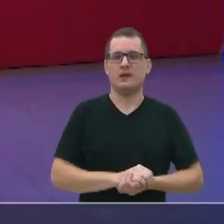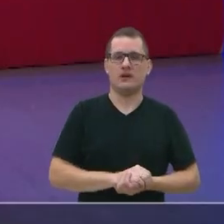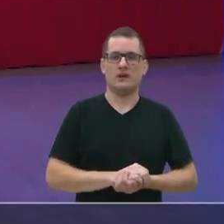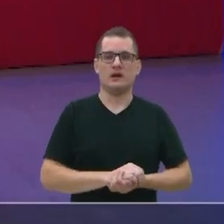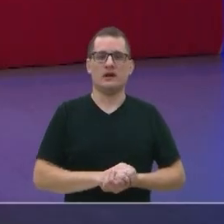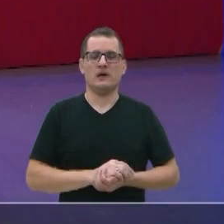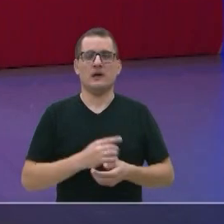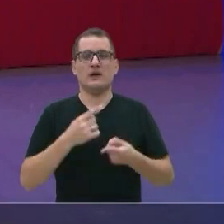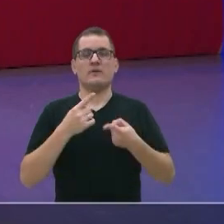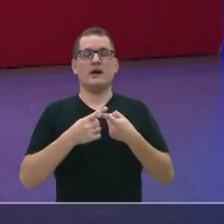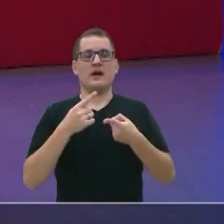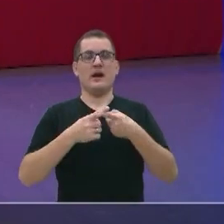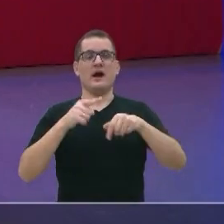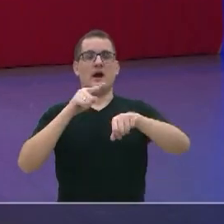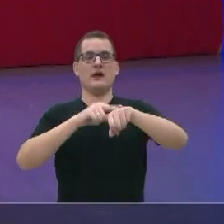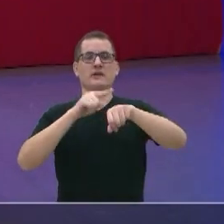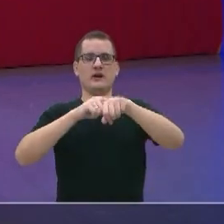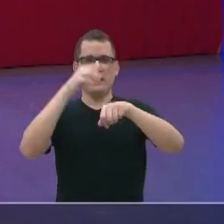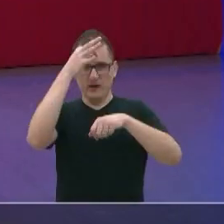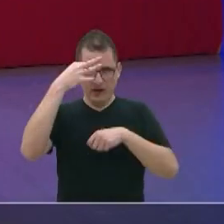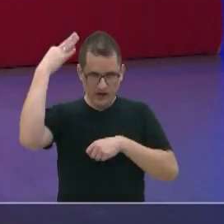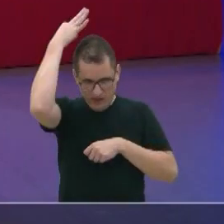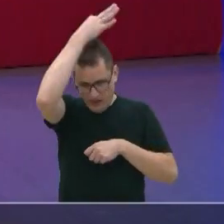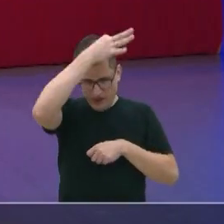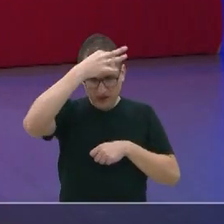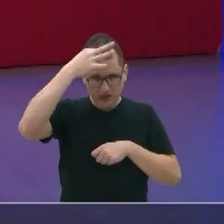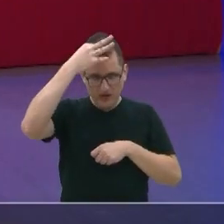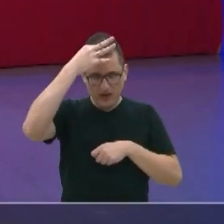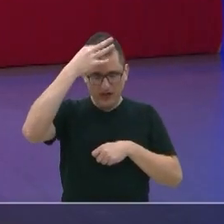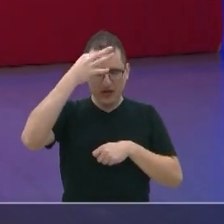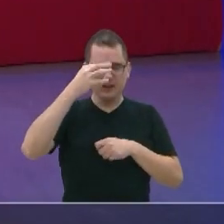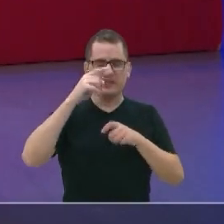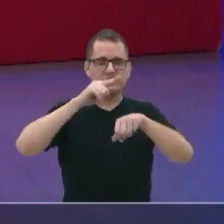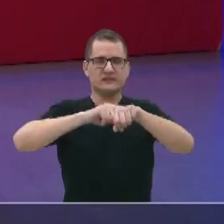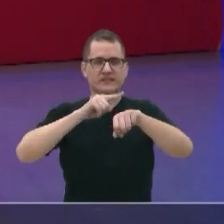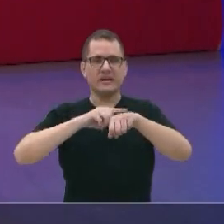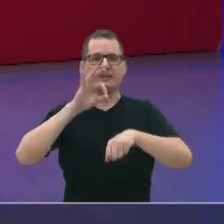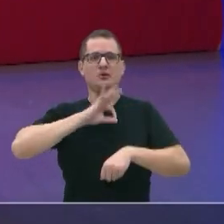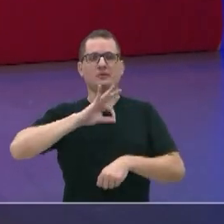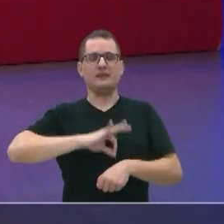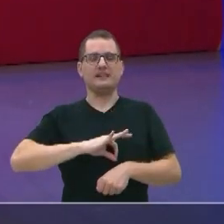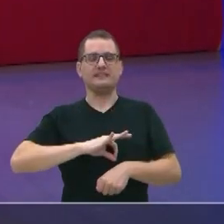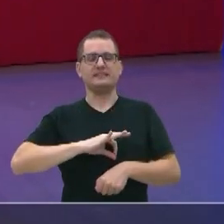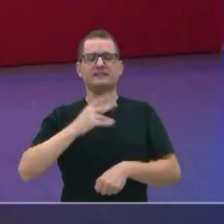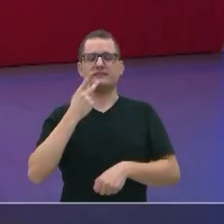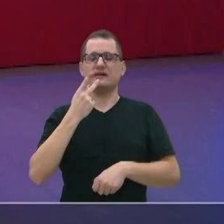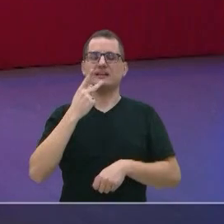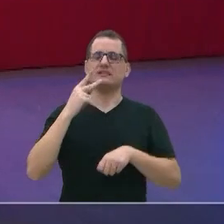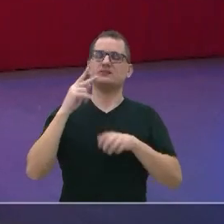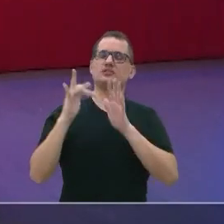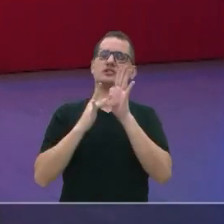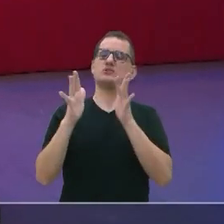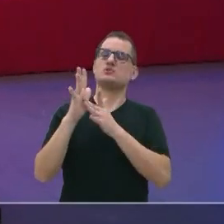Porque quando o padre fala olhar para Jesus, é adorar o Senhor.